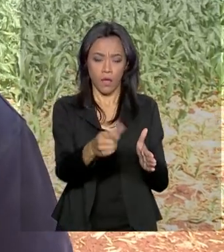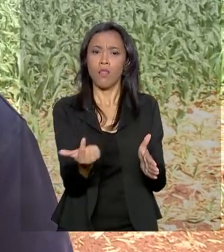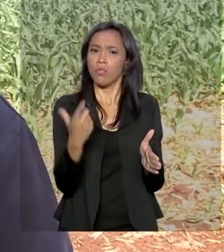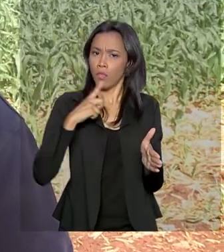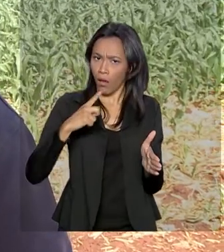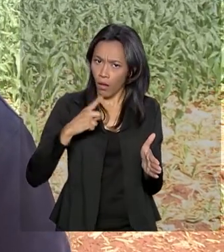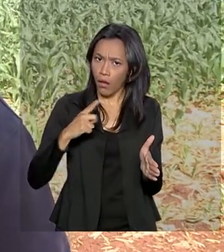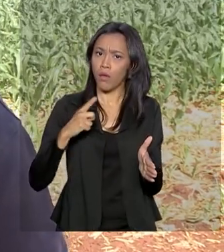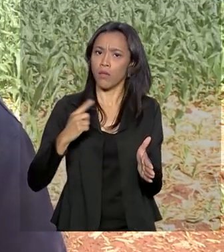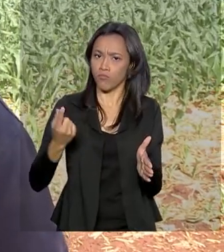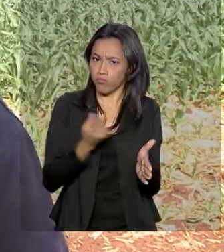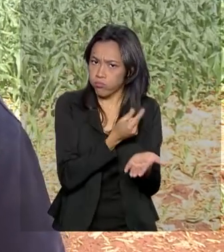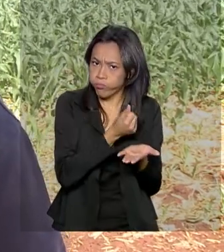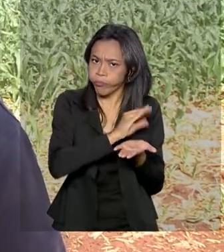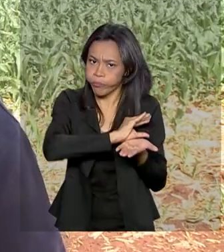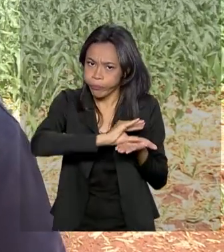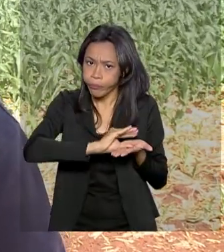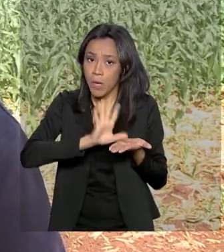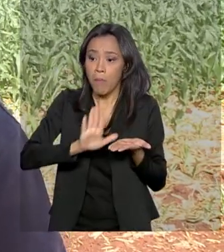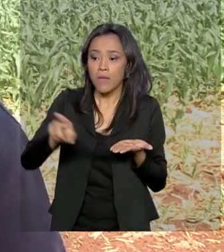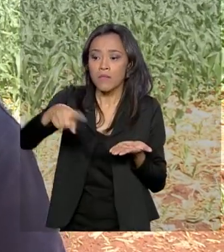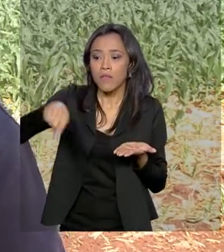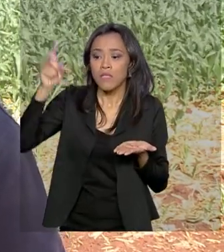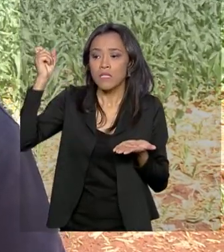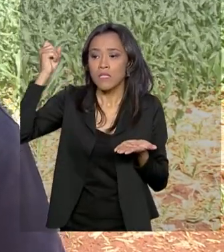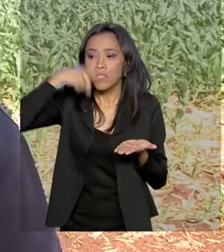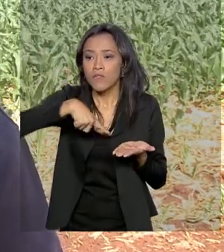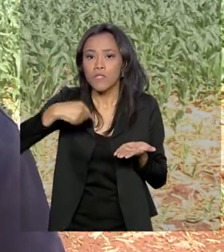produtor por mais que seja tem alguma dificuldade ele tá conseguindo acessar o que é